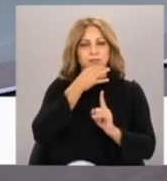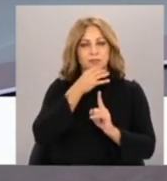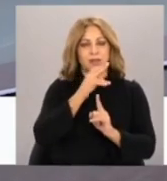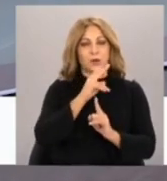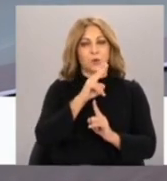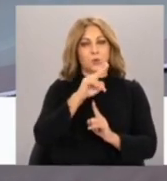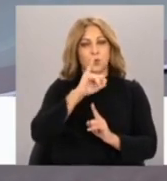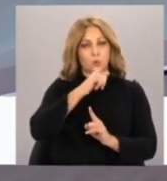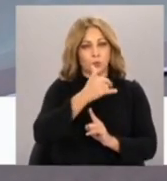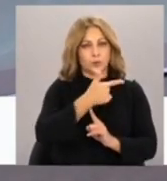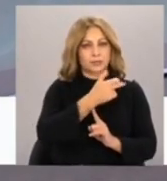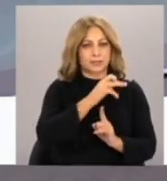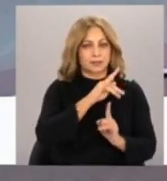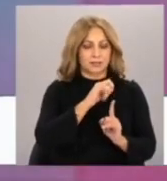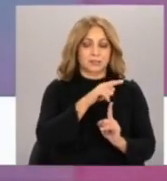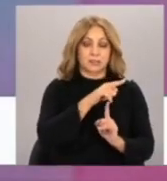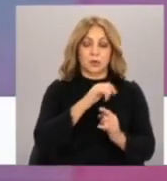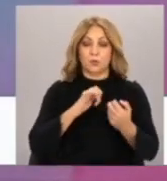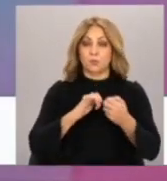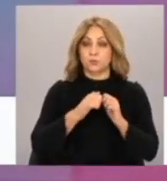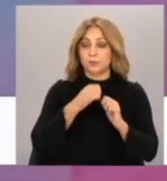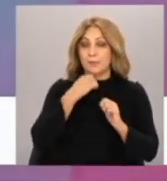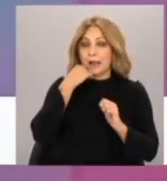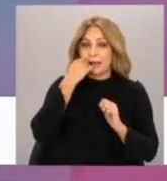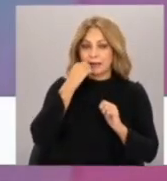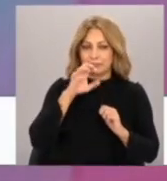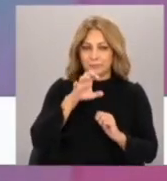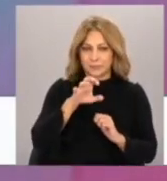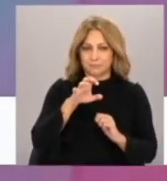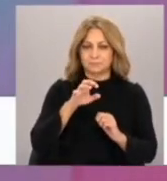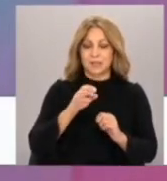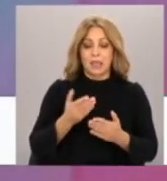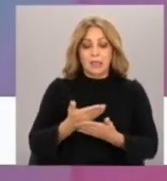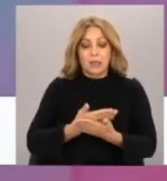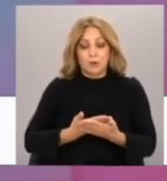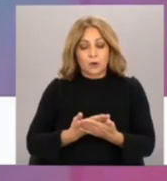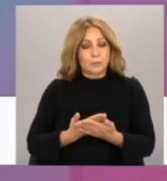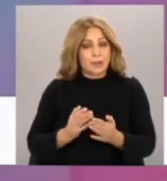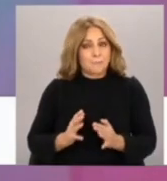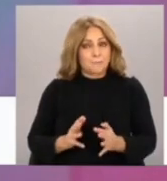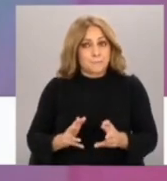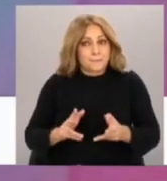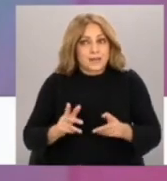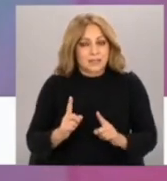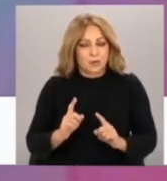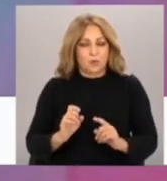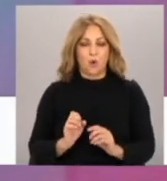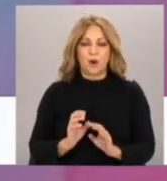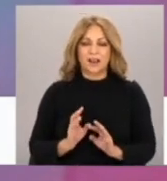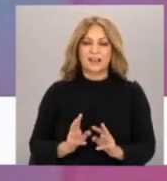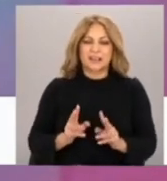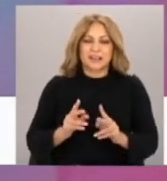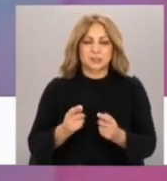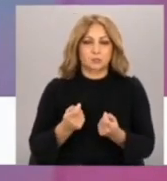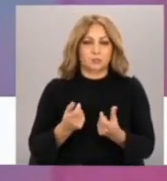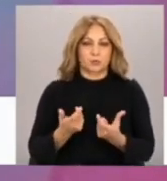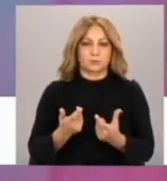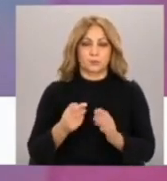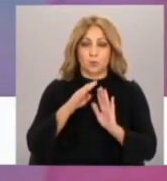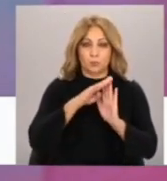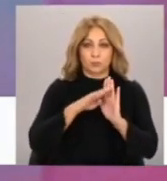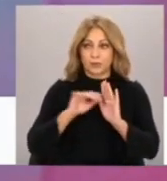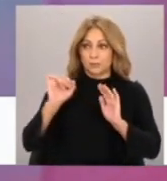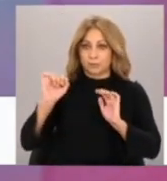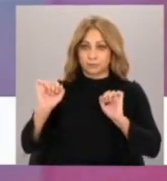é um problema crônico do nosso país economia não cresce o cresce muito pouco não vosso programa aparece apenas